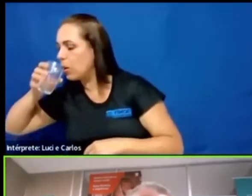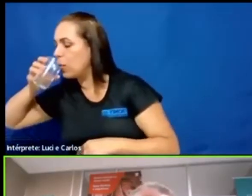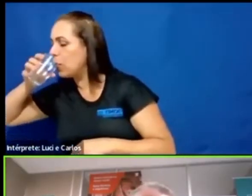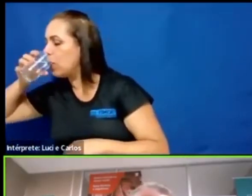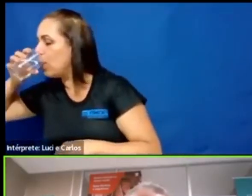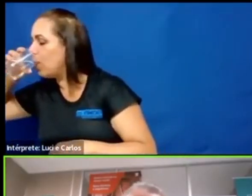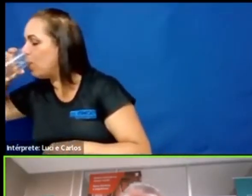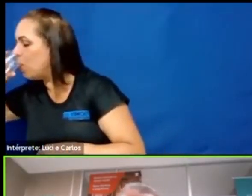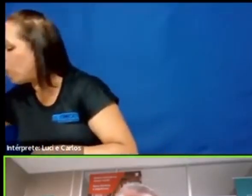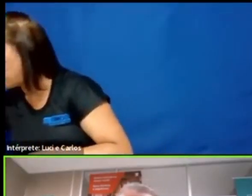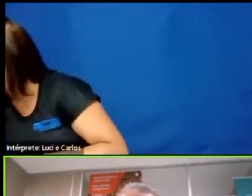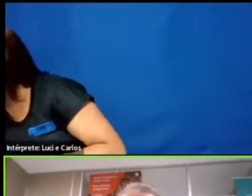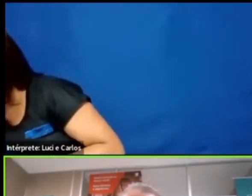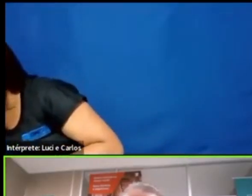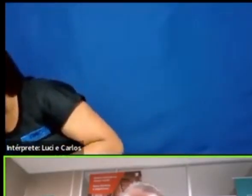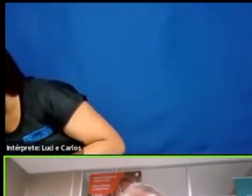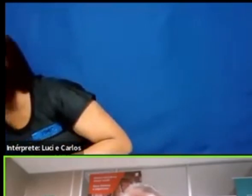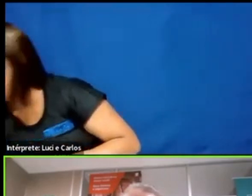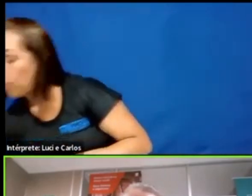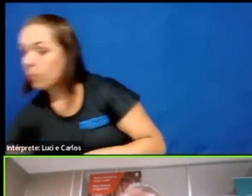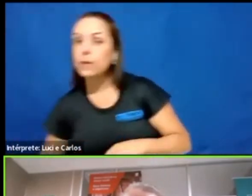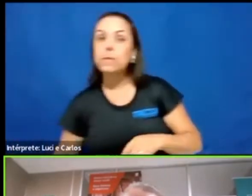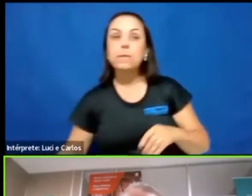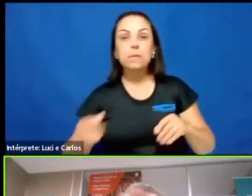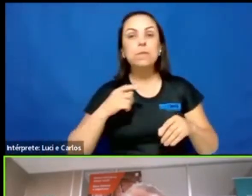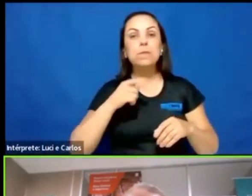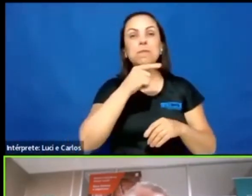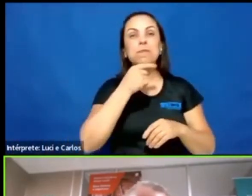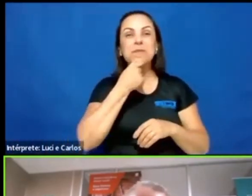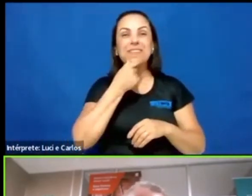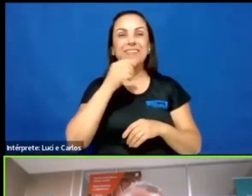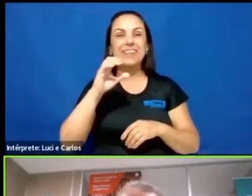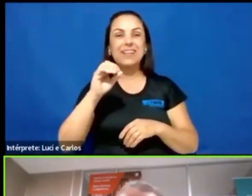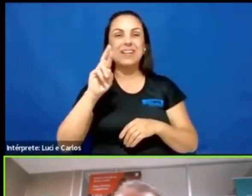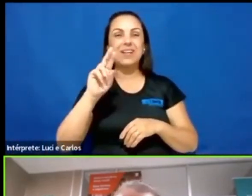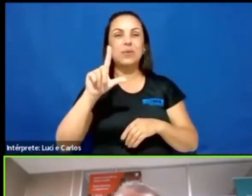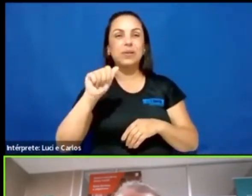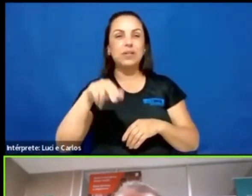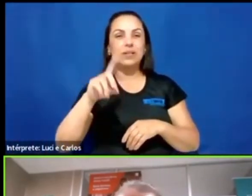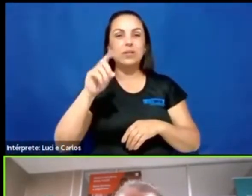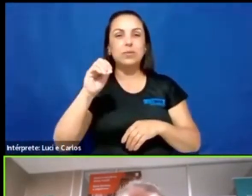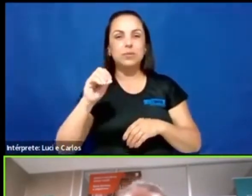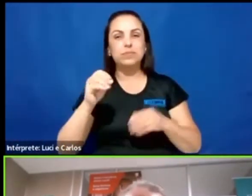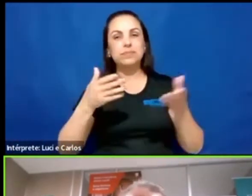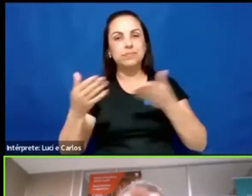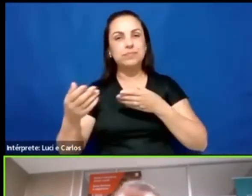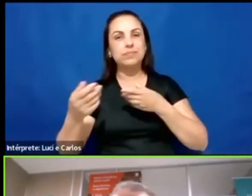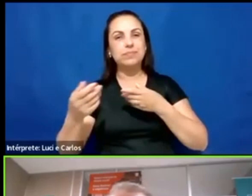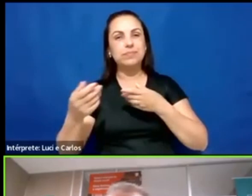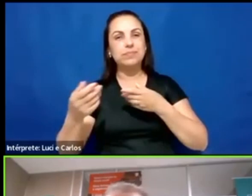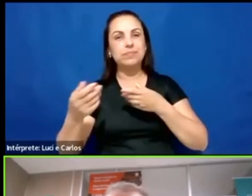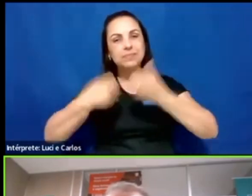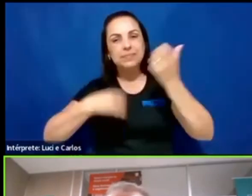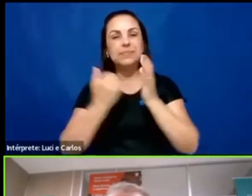para o pessoal, para os nossos convidados aí, se eles estão gostando de saber que eles podem ter uma prevenção contra o câncer. Uma prevenção